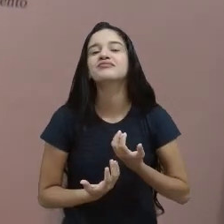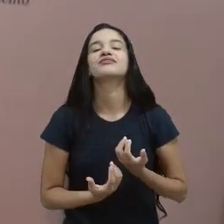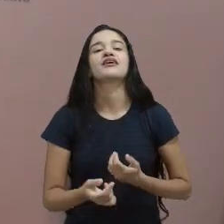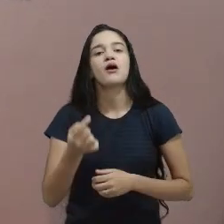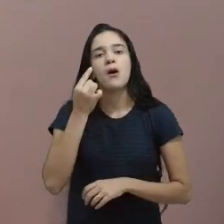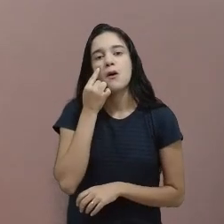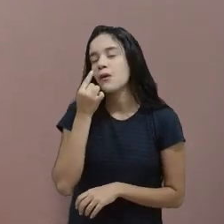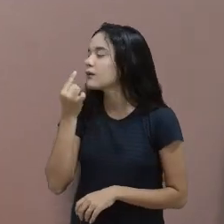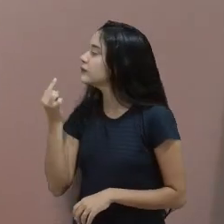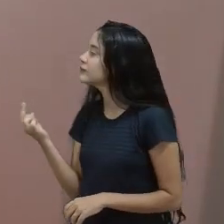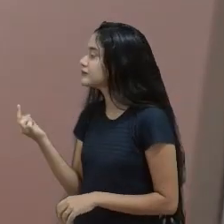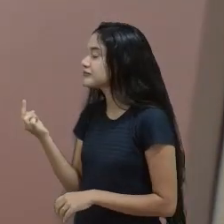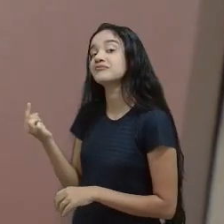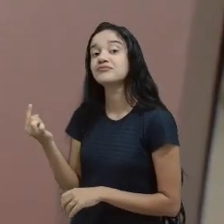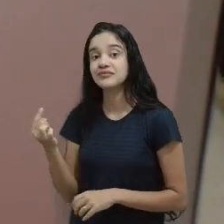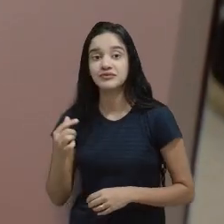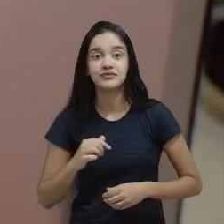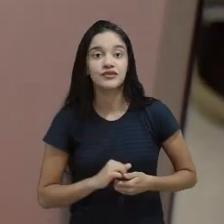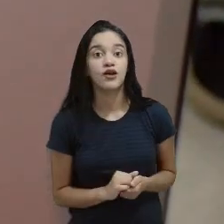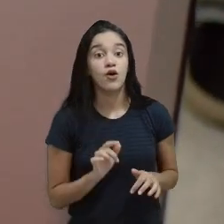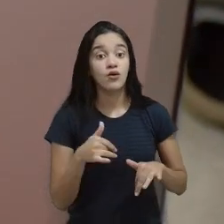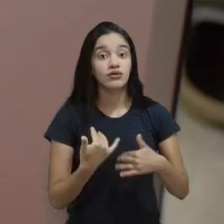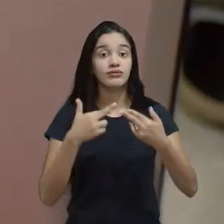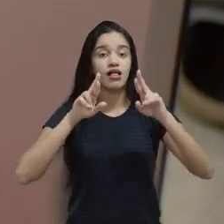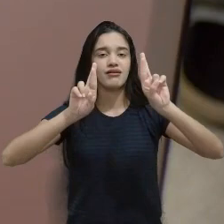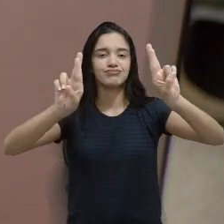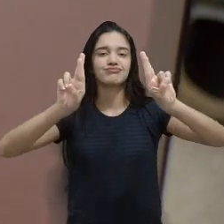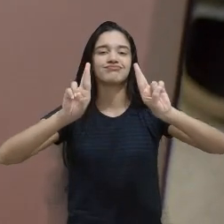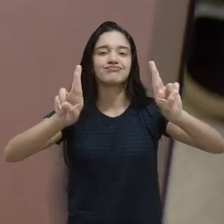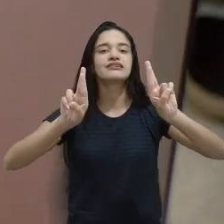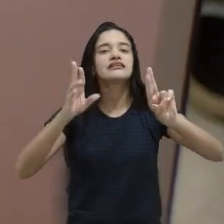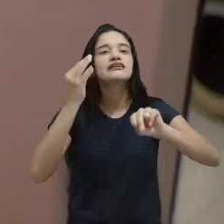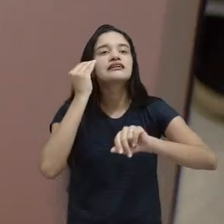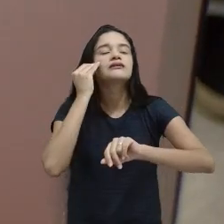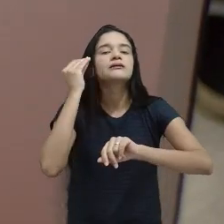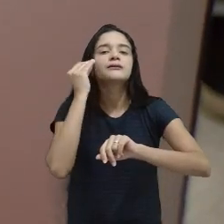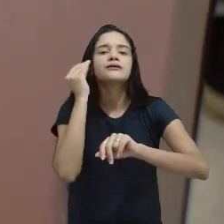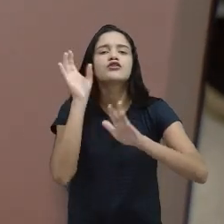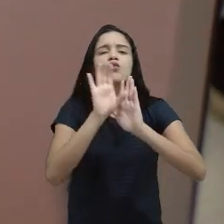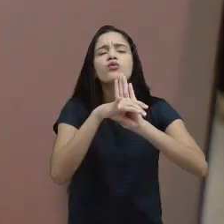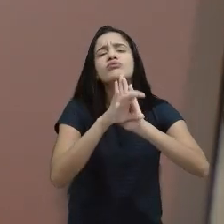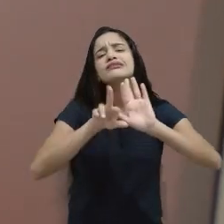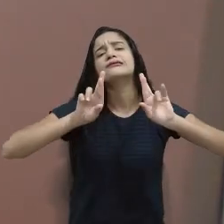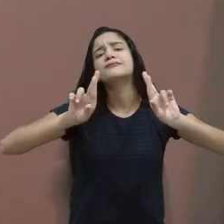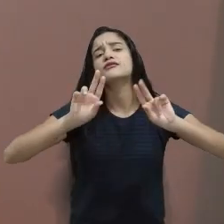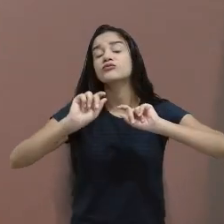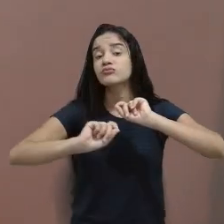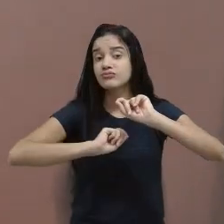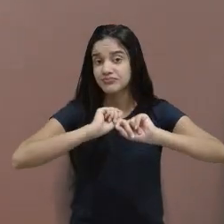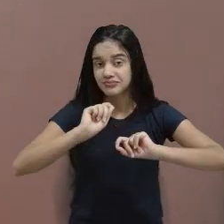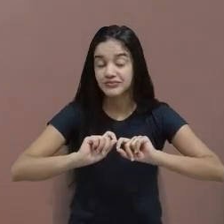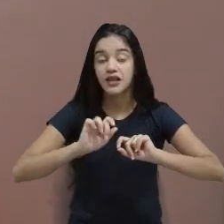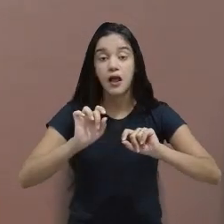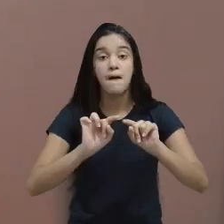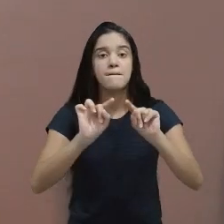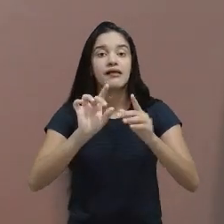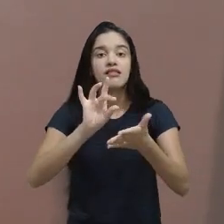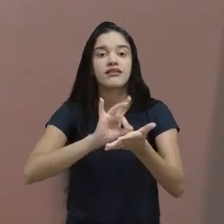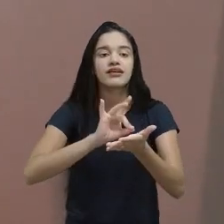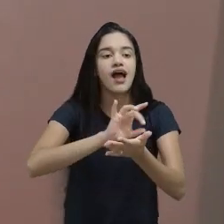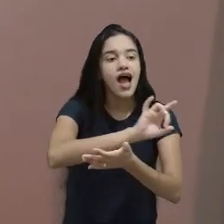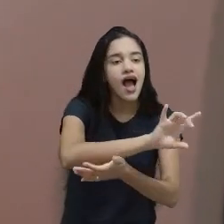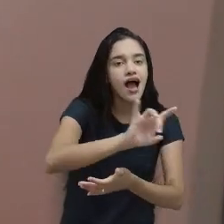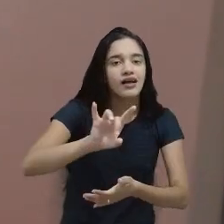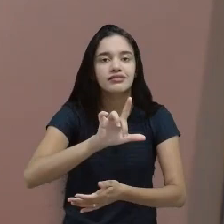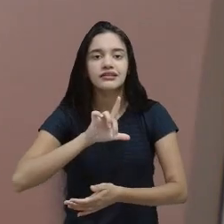Esse poema, Adriana, ele fala da esperança. Ele tenta conceituar o que é esperança, não é? Mas, na verdade, cada um